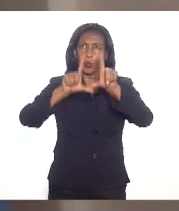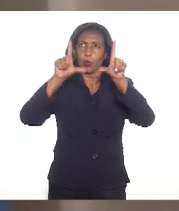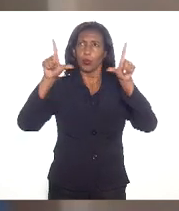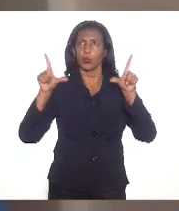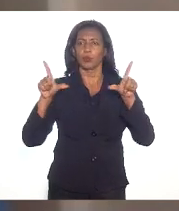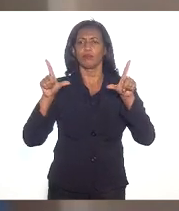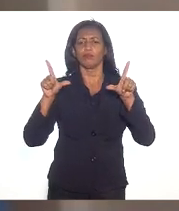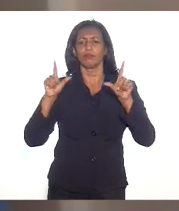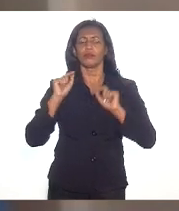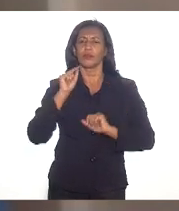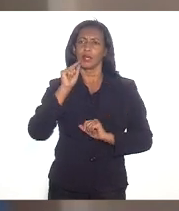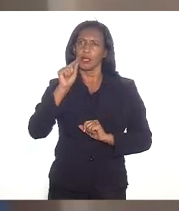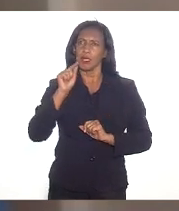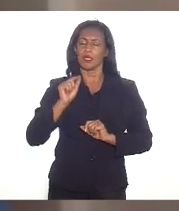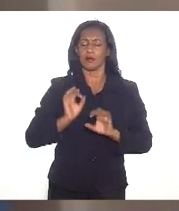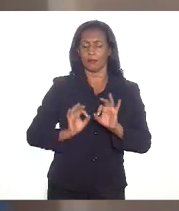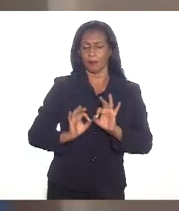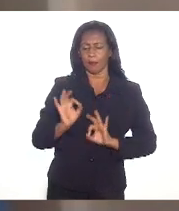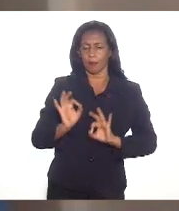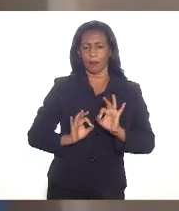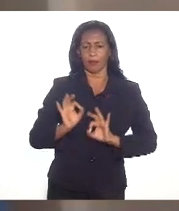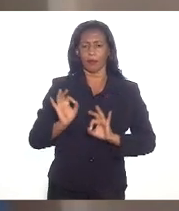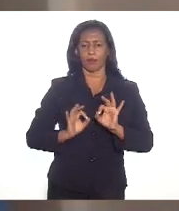se submedindo, quer dizer,